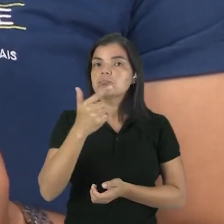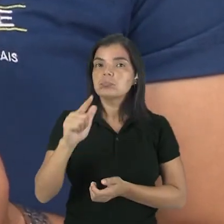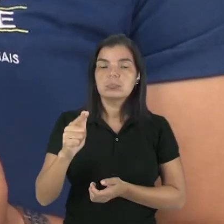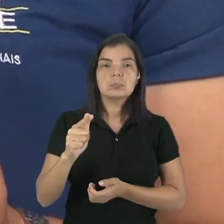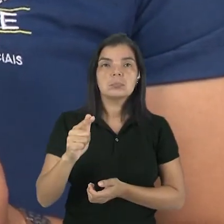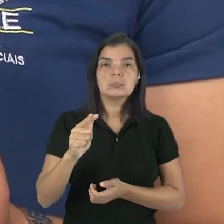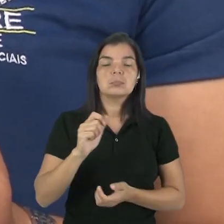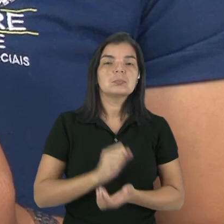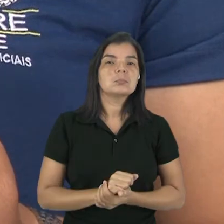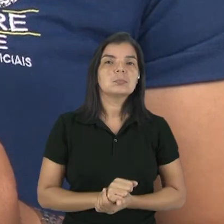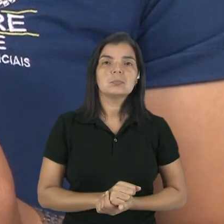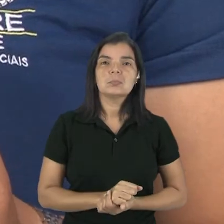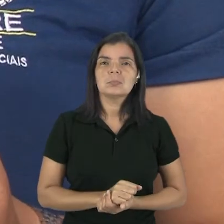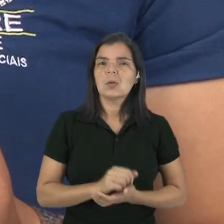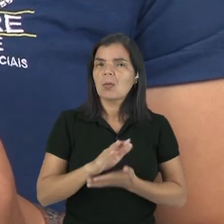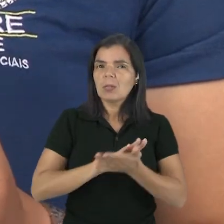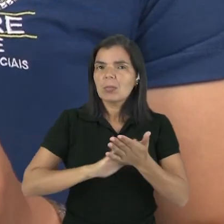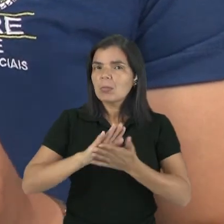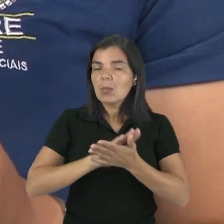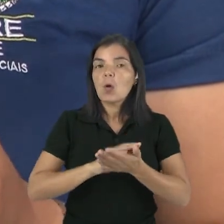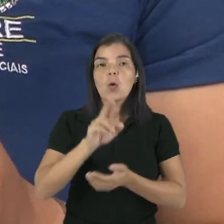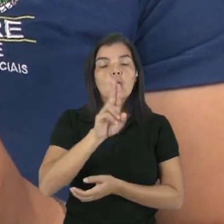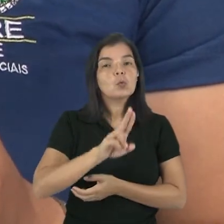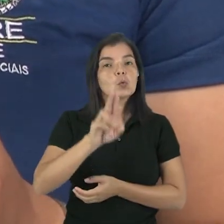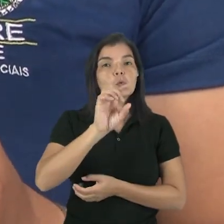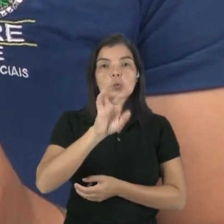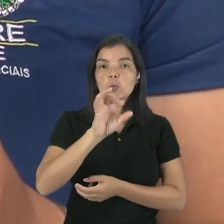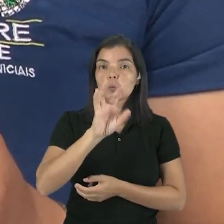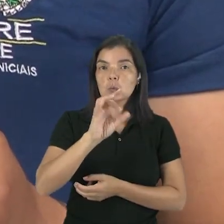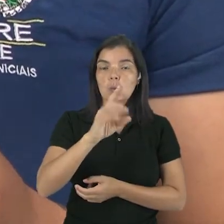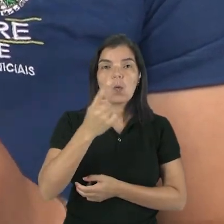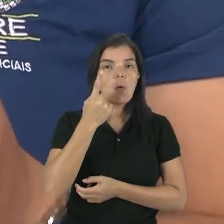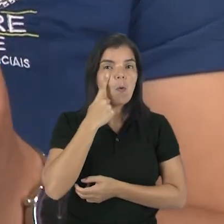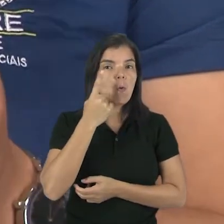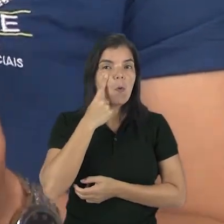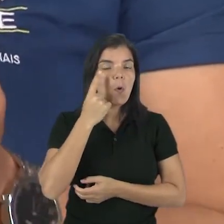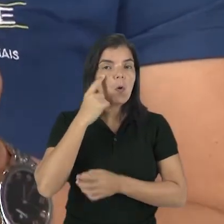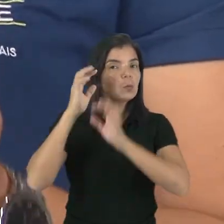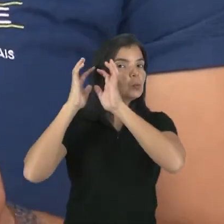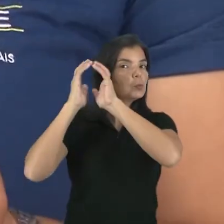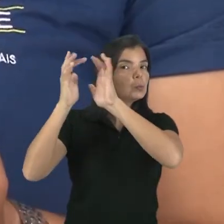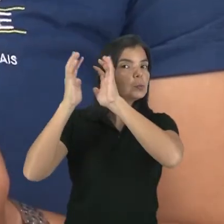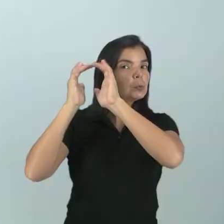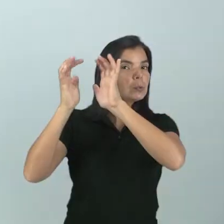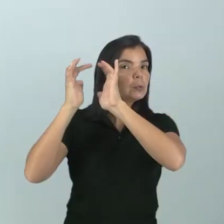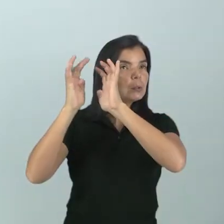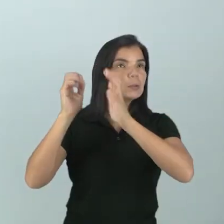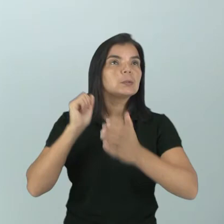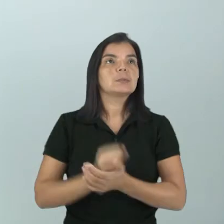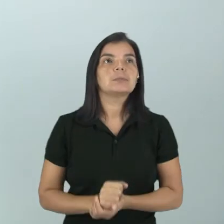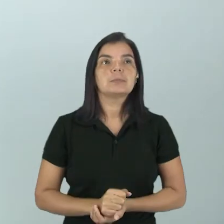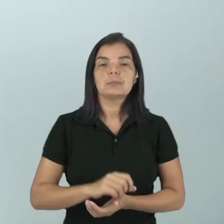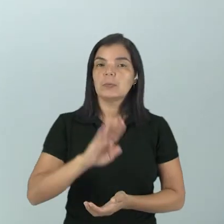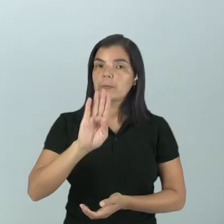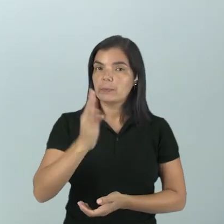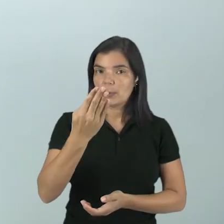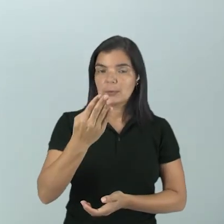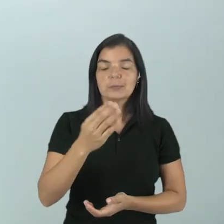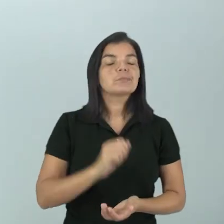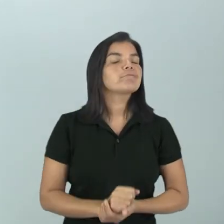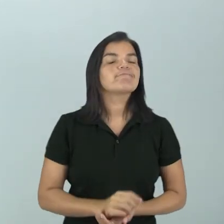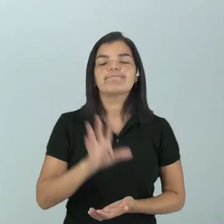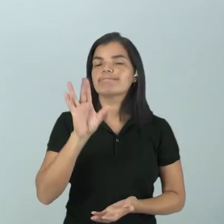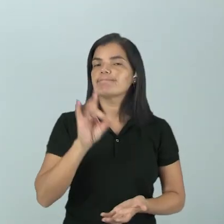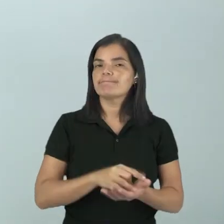tinham nenhum instrumento. Eles usavam apenas o olho e o cérebro. Então, essa é uma afirmativa falsa. Não